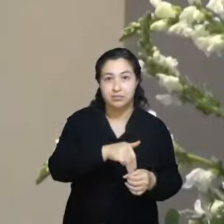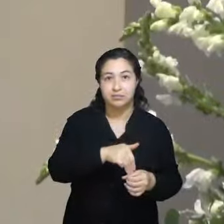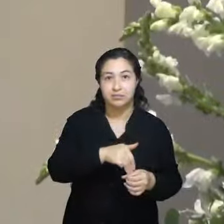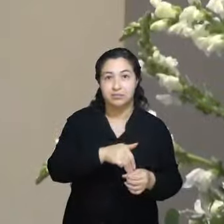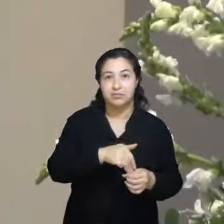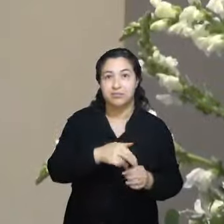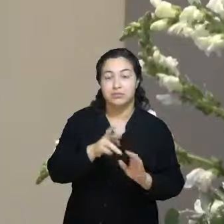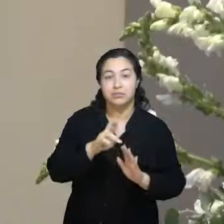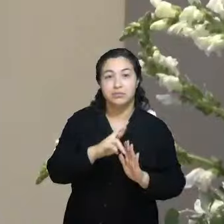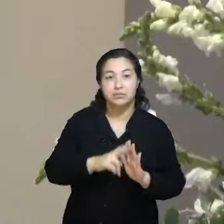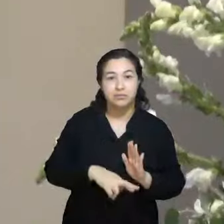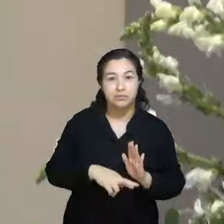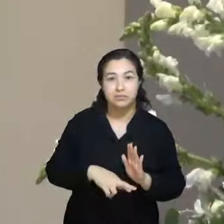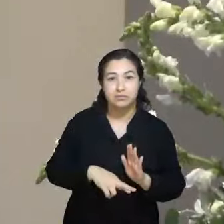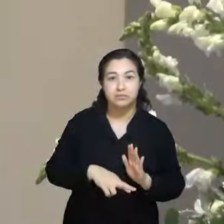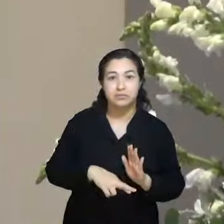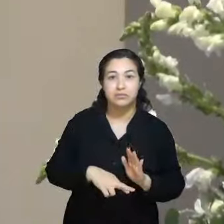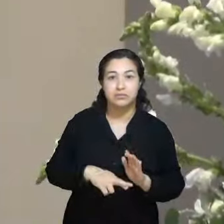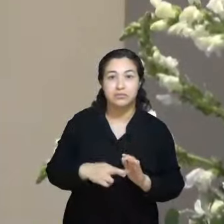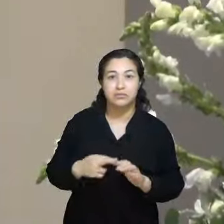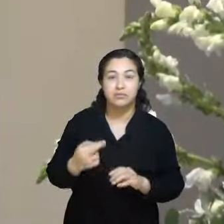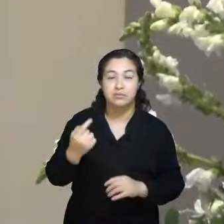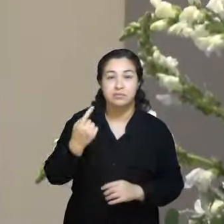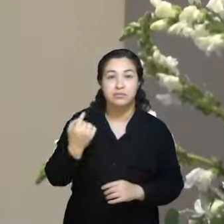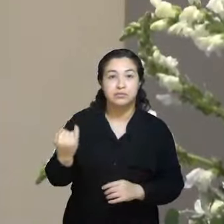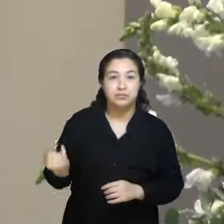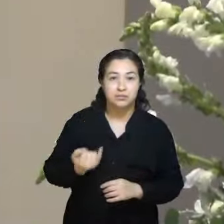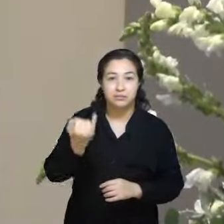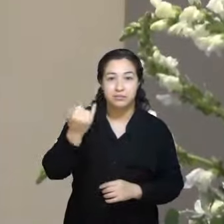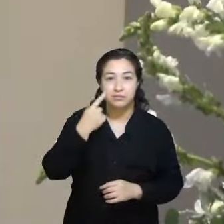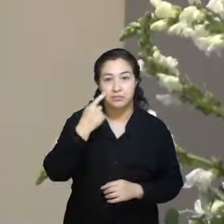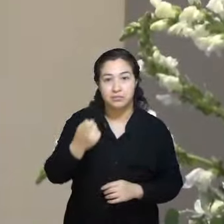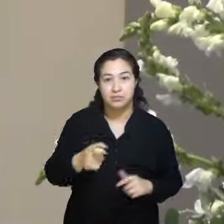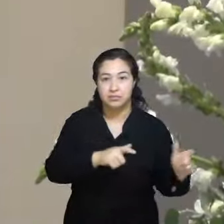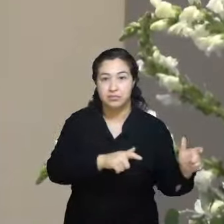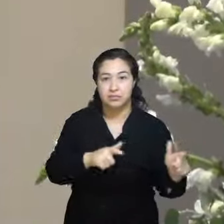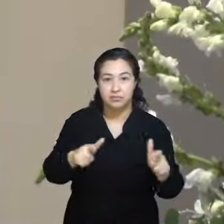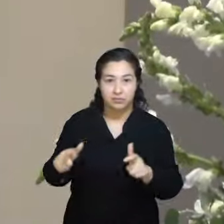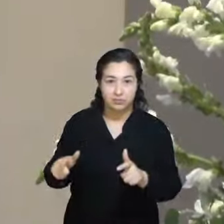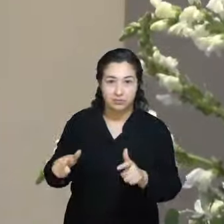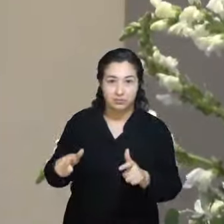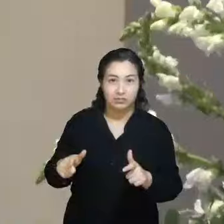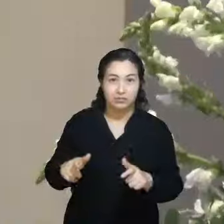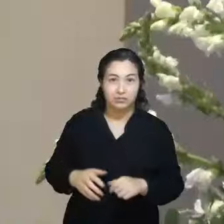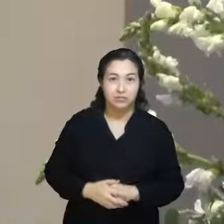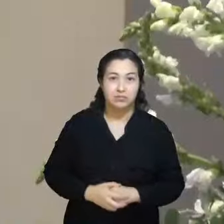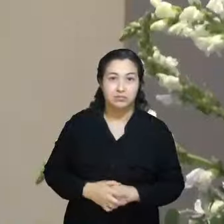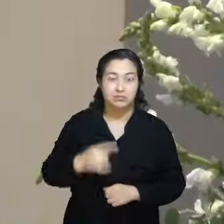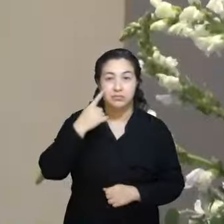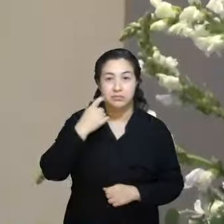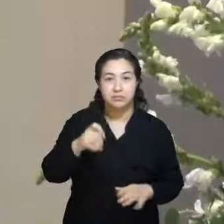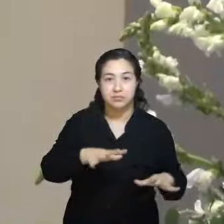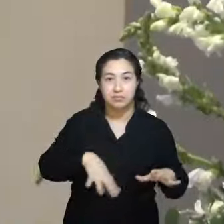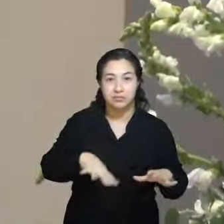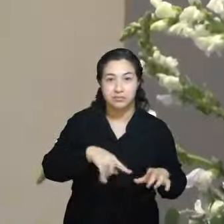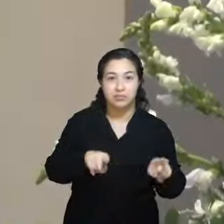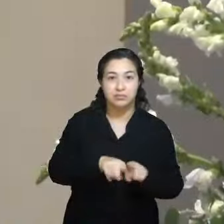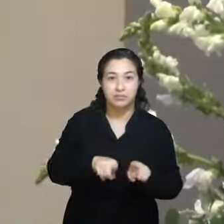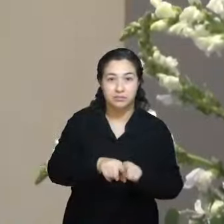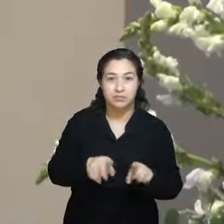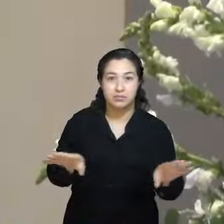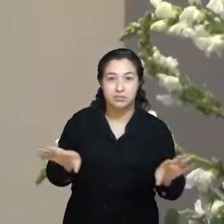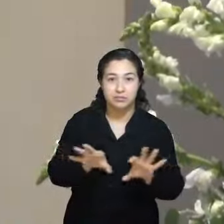sejam suficientes para atender os interesses locais aos Estados às Fontes que satisfaçam os interesses regionais e a união aquilo